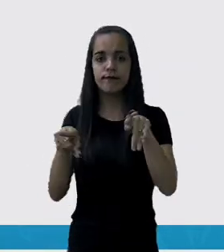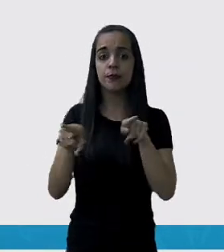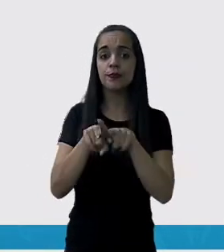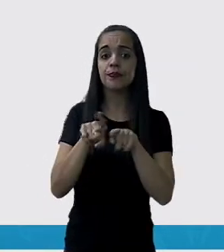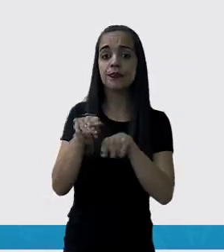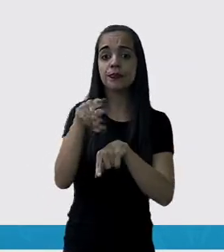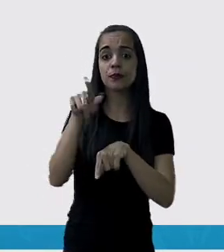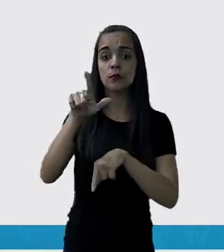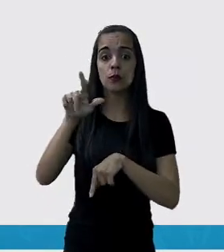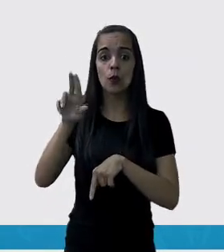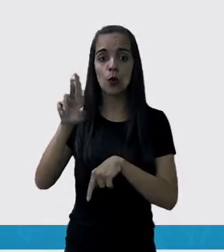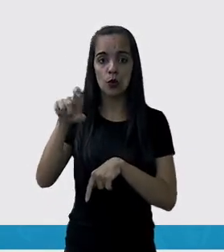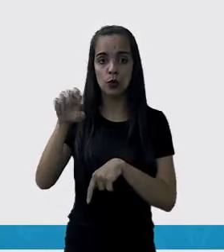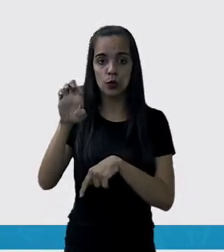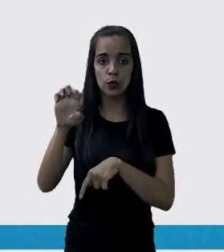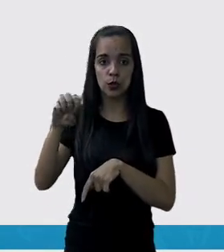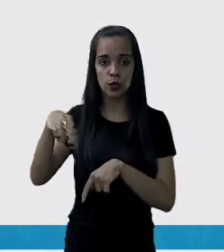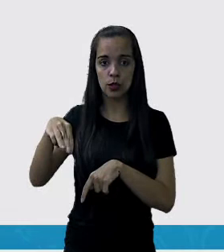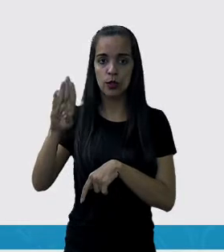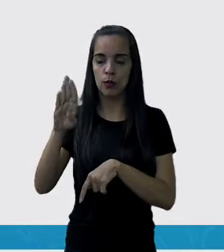Luxemburgo.